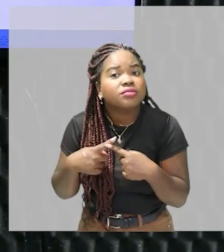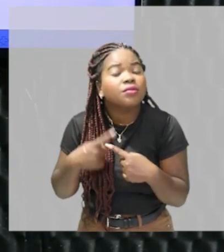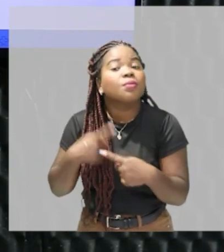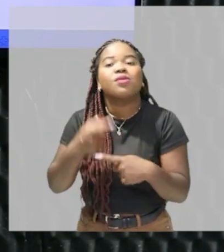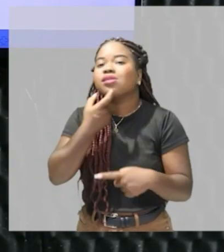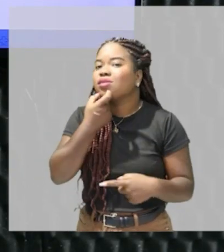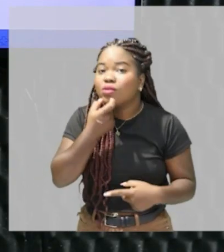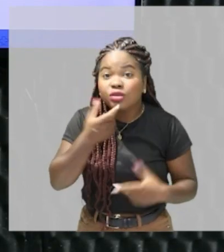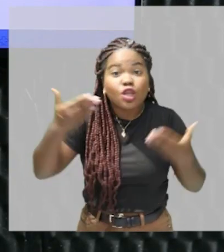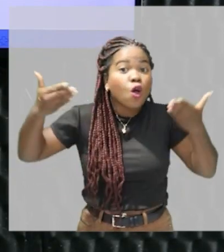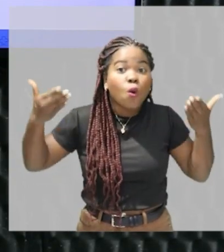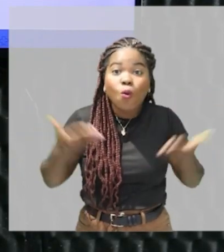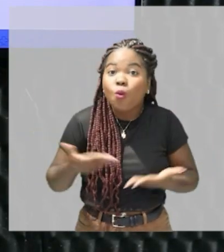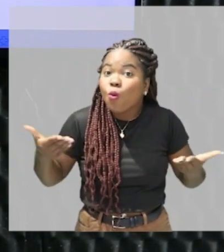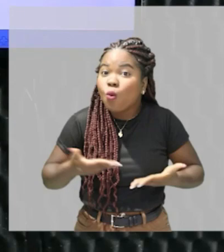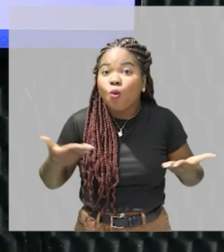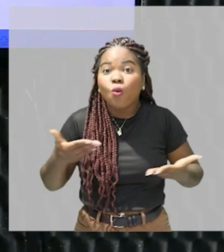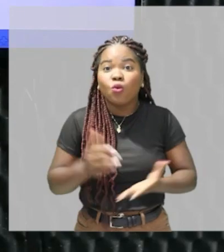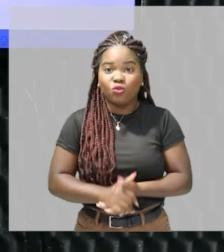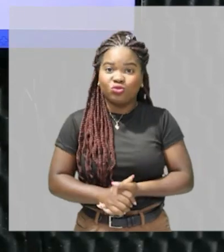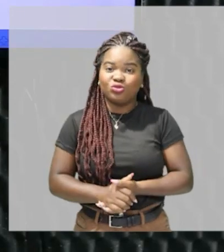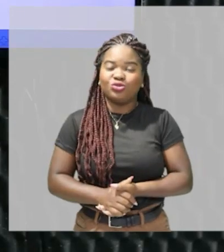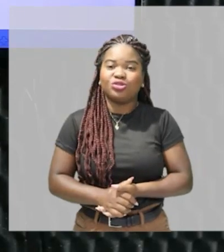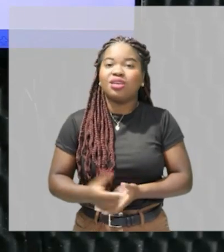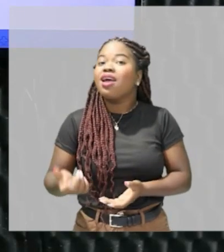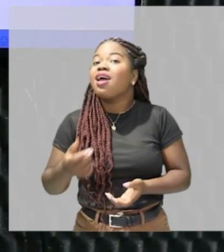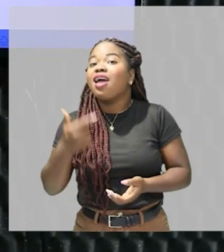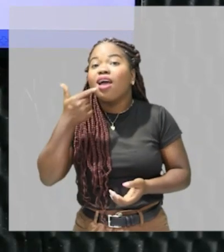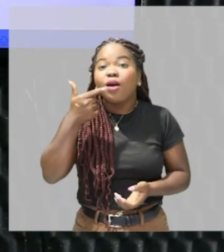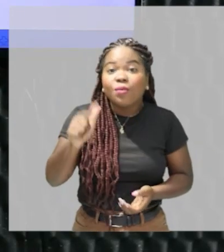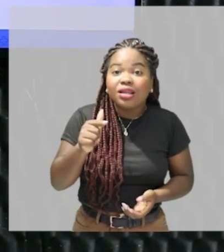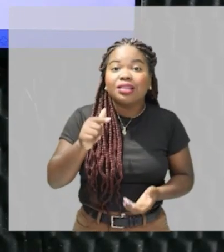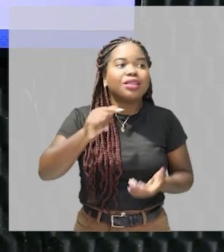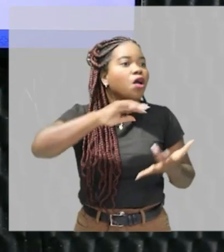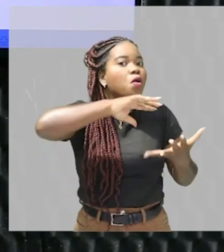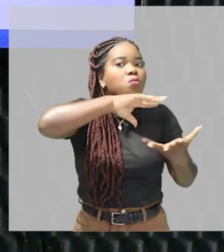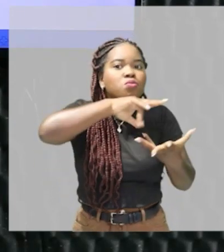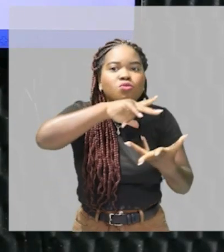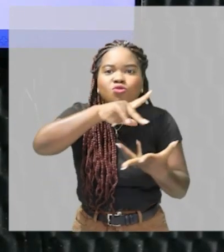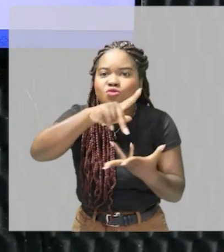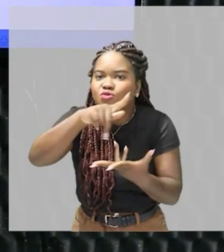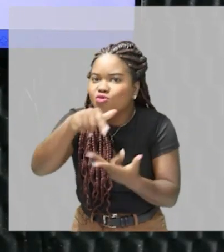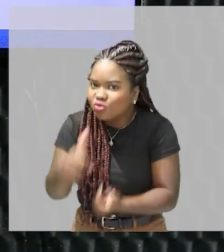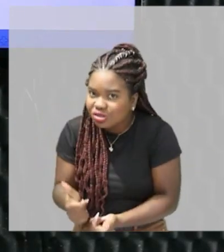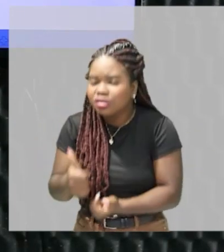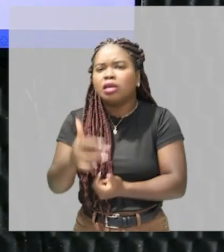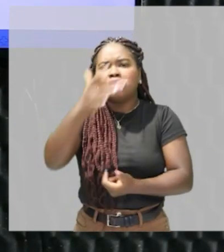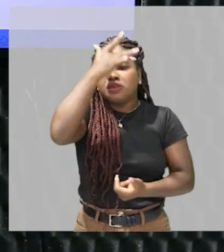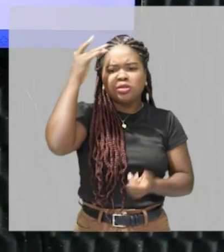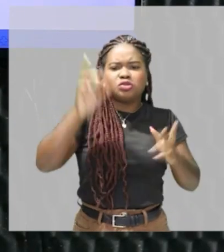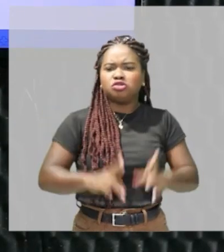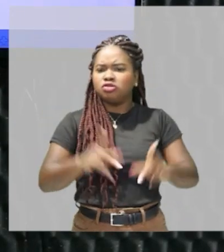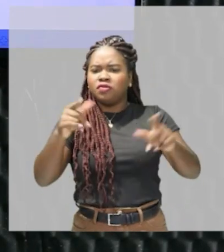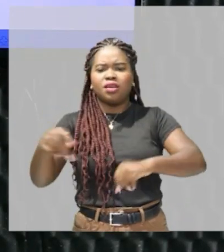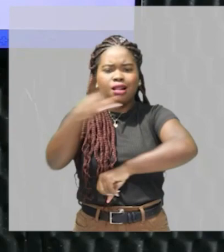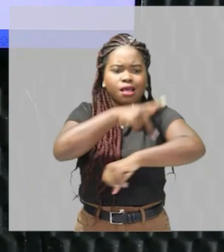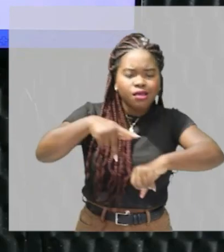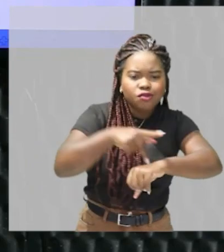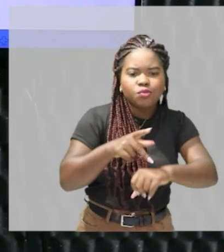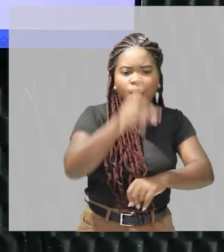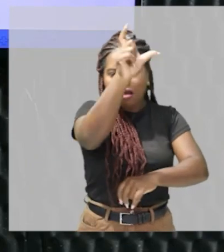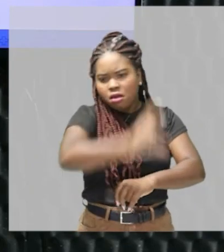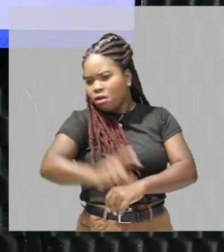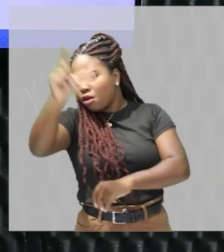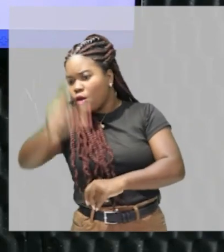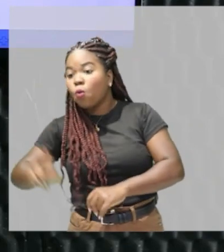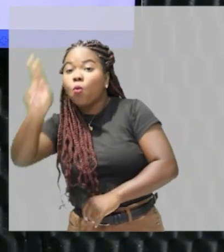o inglês atualmente tem status de língua franca, de língua universal. É o idioma que pessoas de diferentes países usam